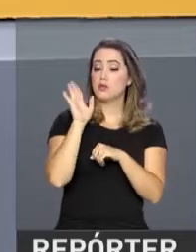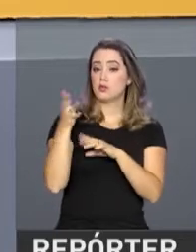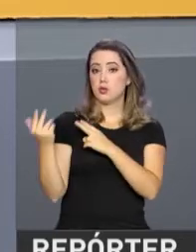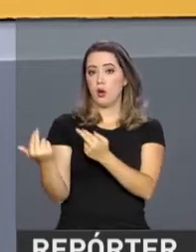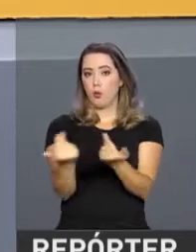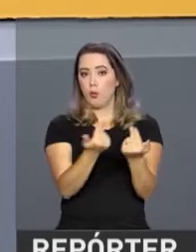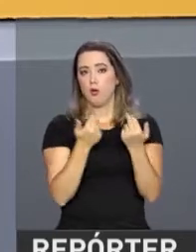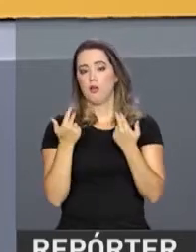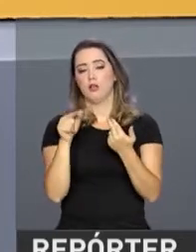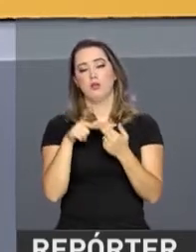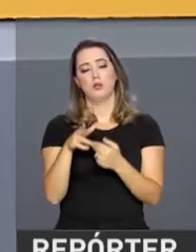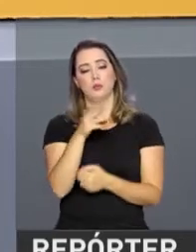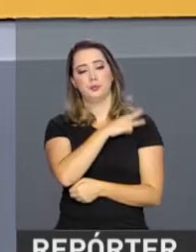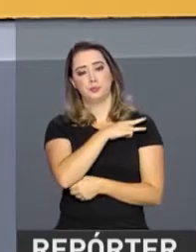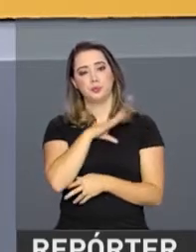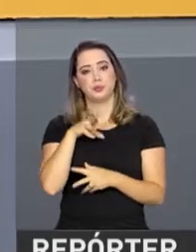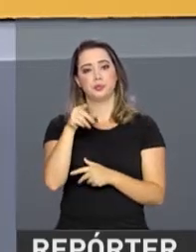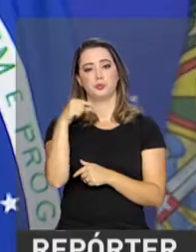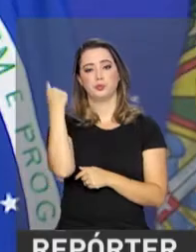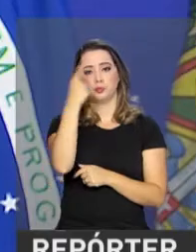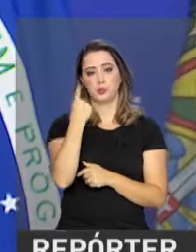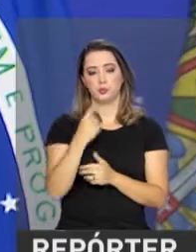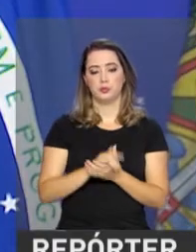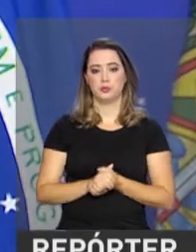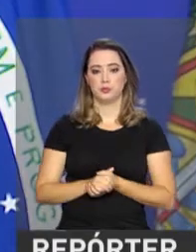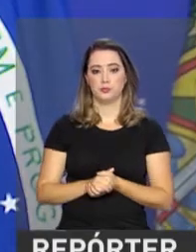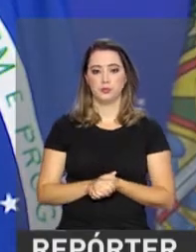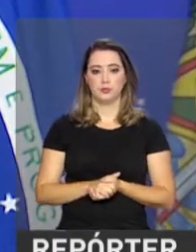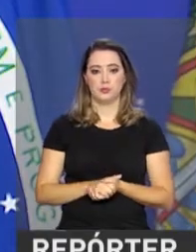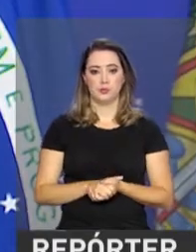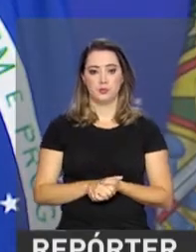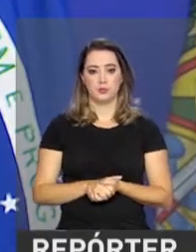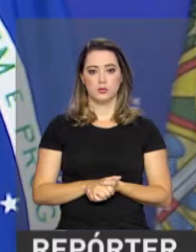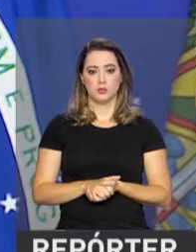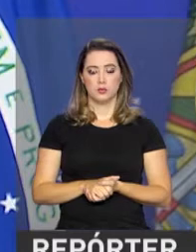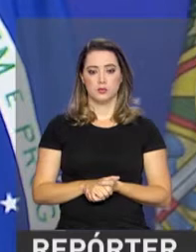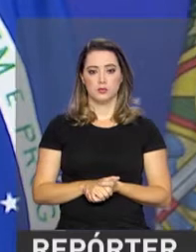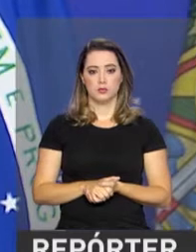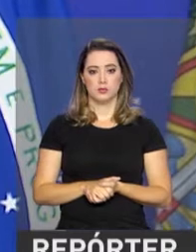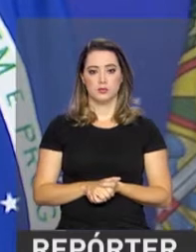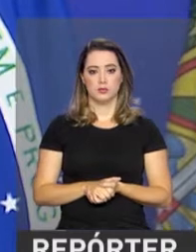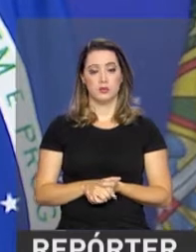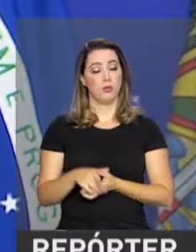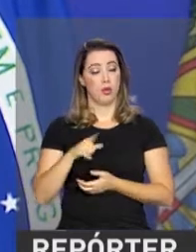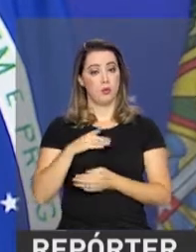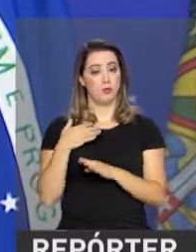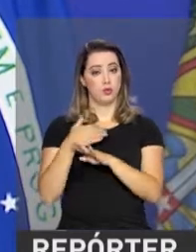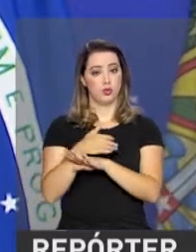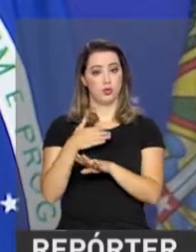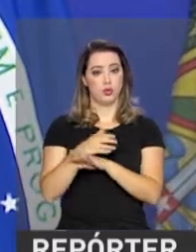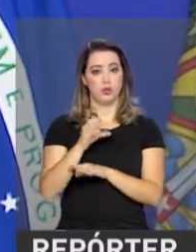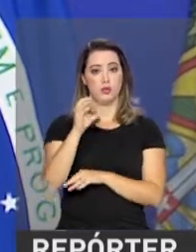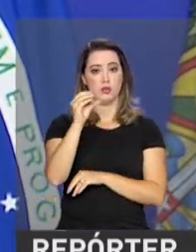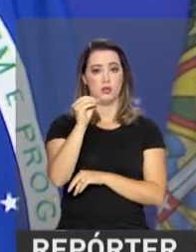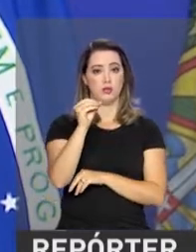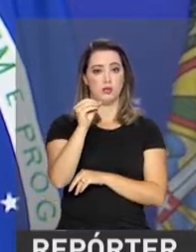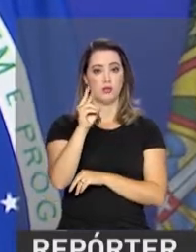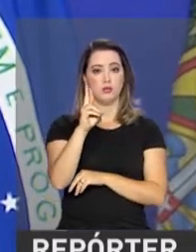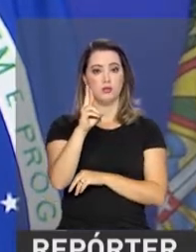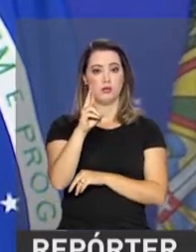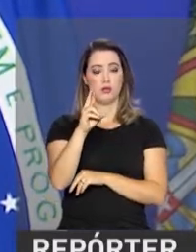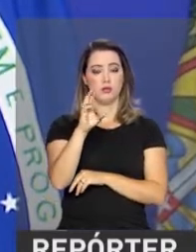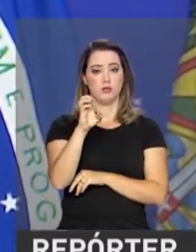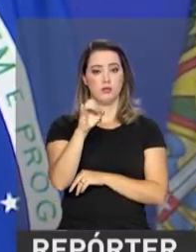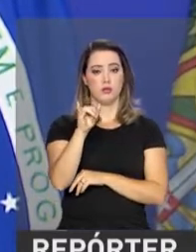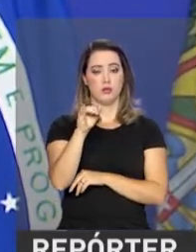ensino integral com sucesso xiv na república da coreia do sul e lá há